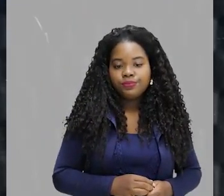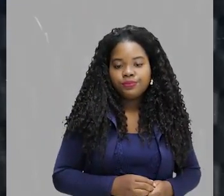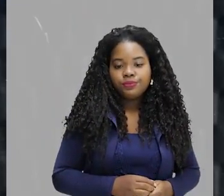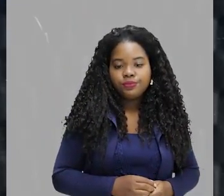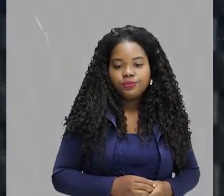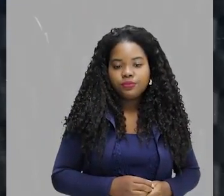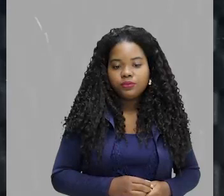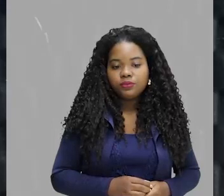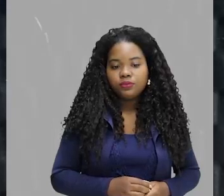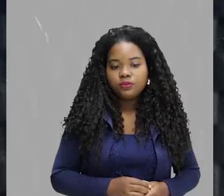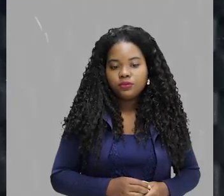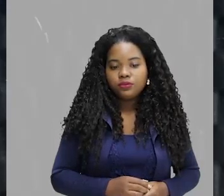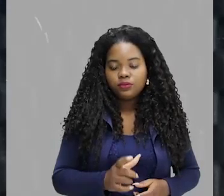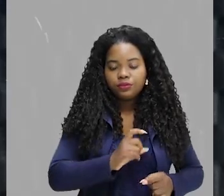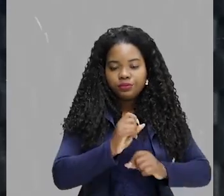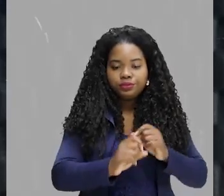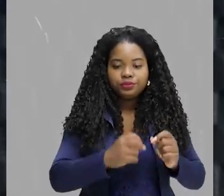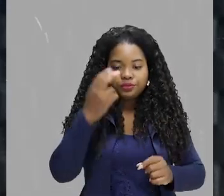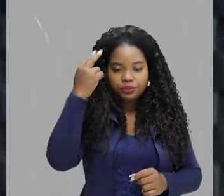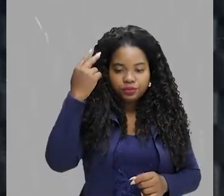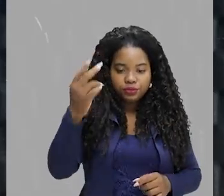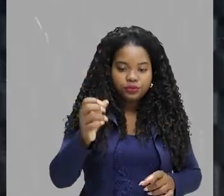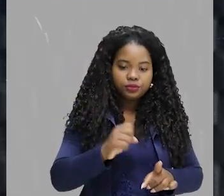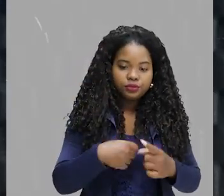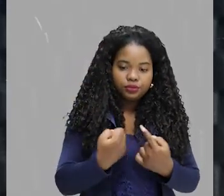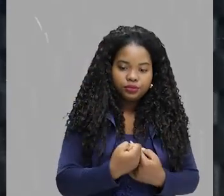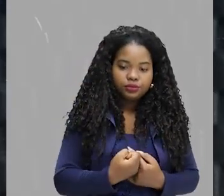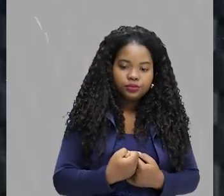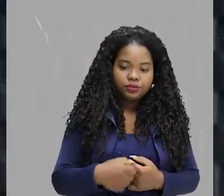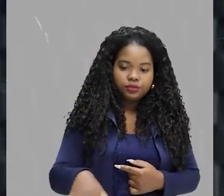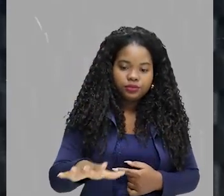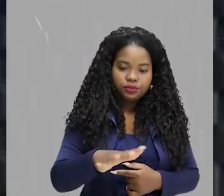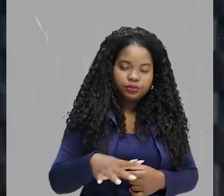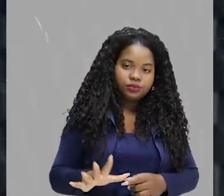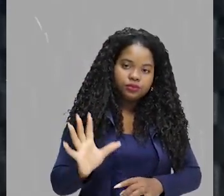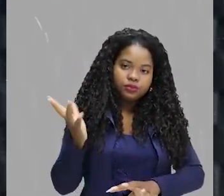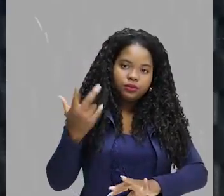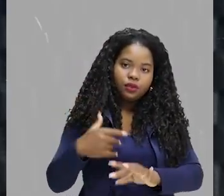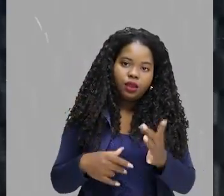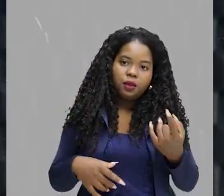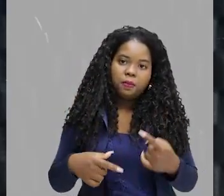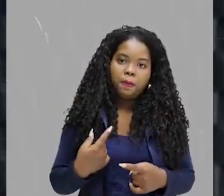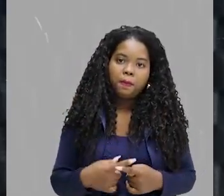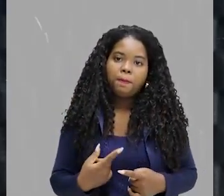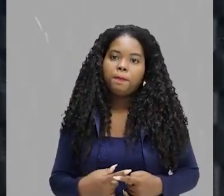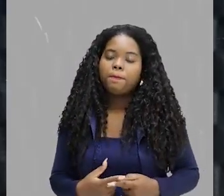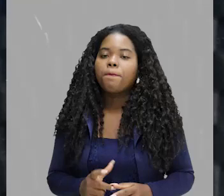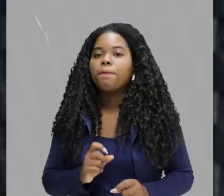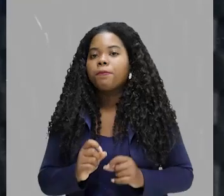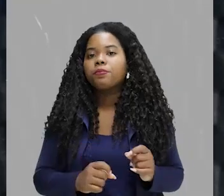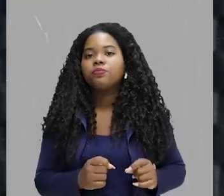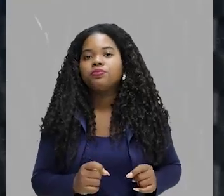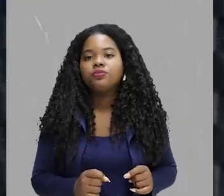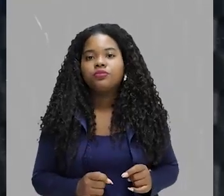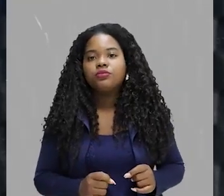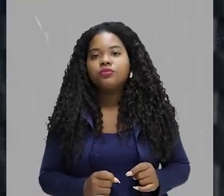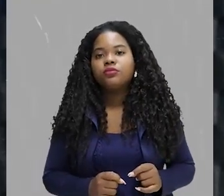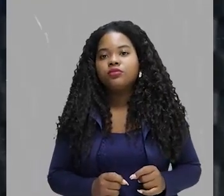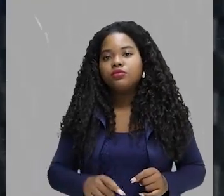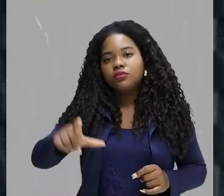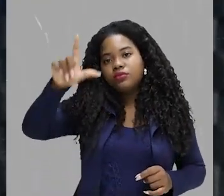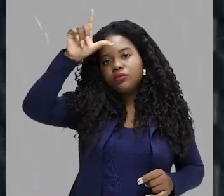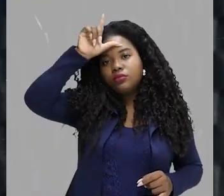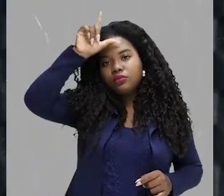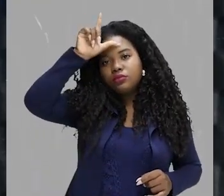esse congresso, ele entrou para a história da sociologia ambiental. Porque talvez tenha sido um momento onde as